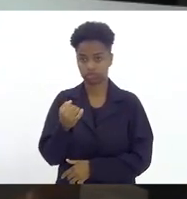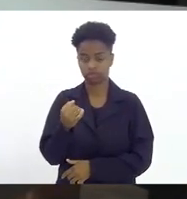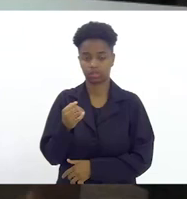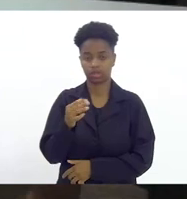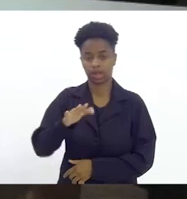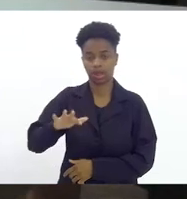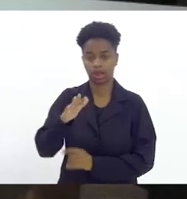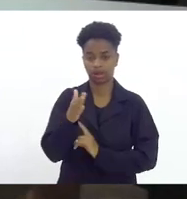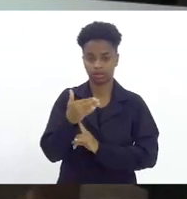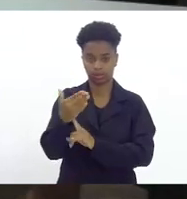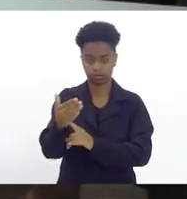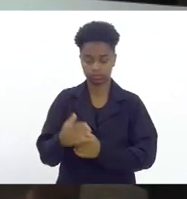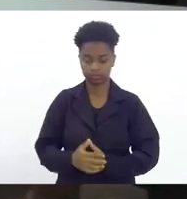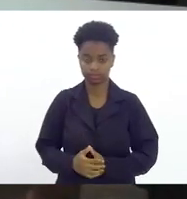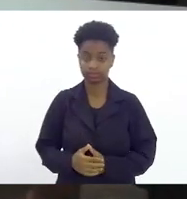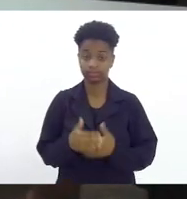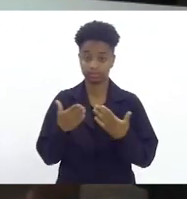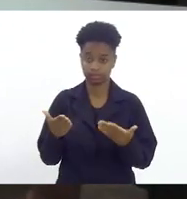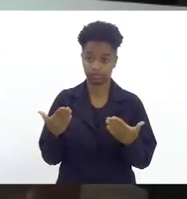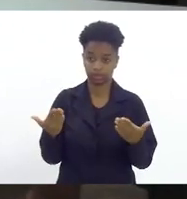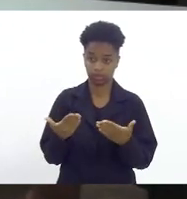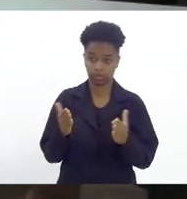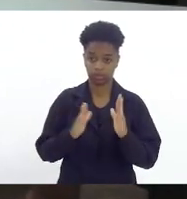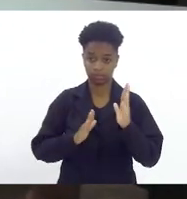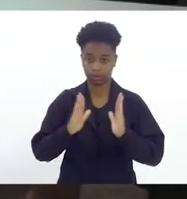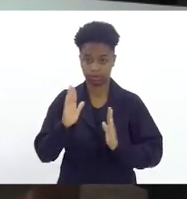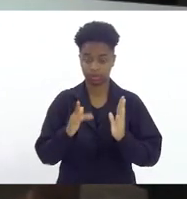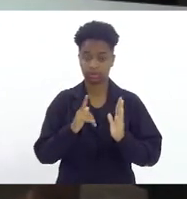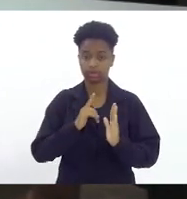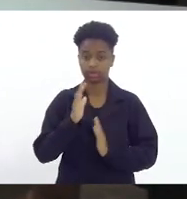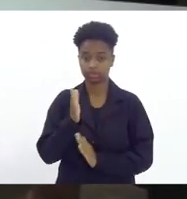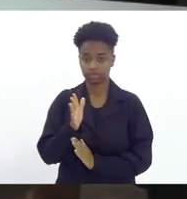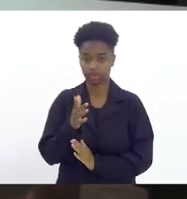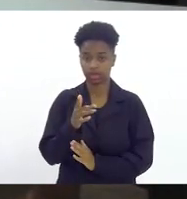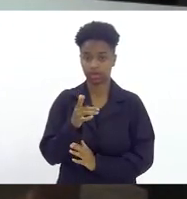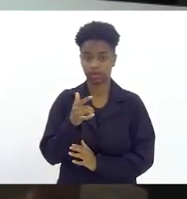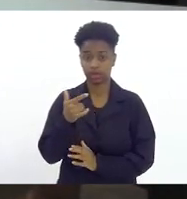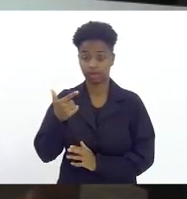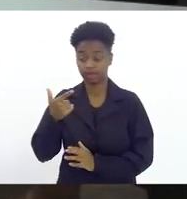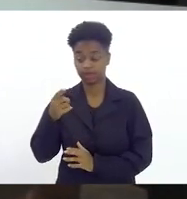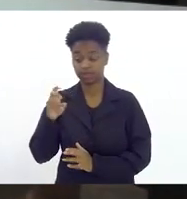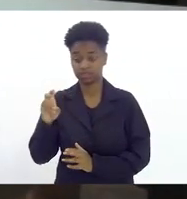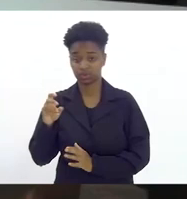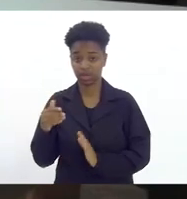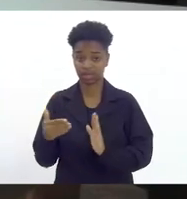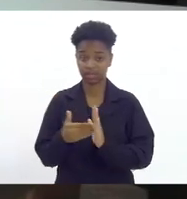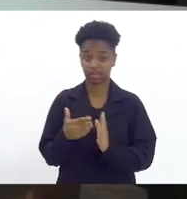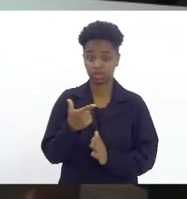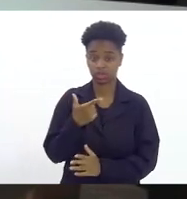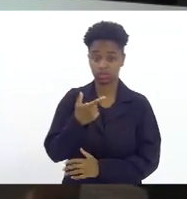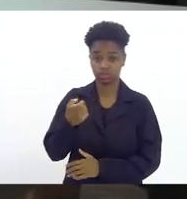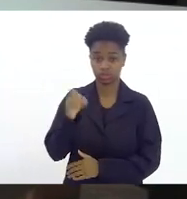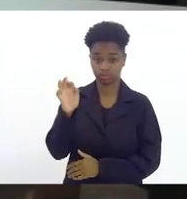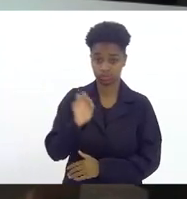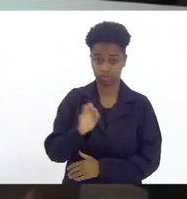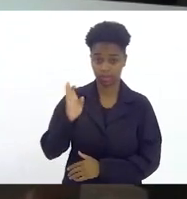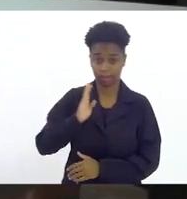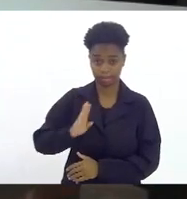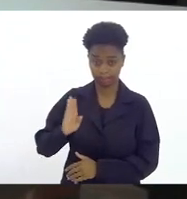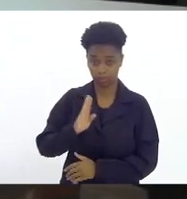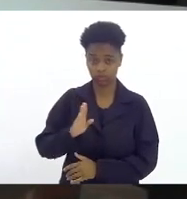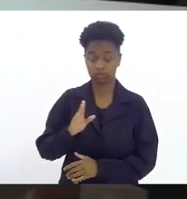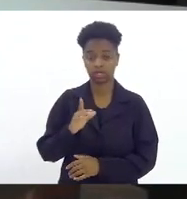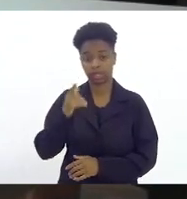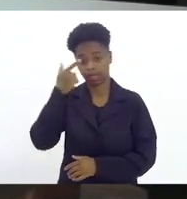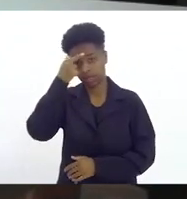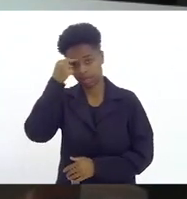com isso é nesse período nós já tivemos de 25 a 200% das bolsas de graduação prática